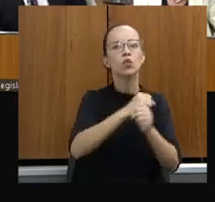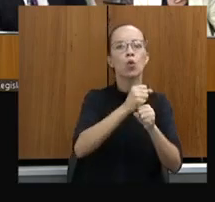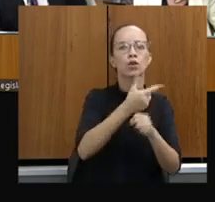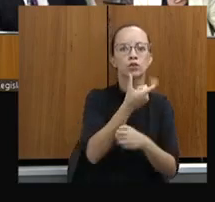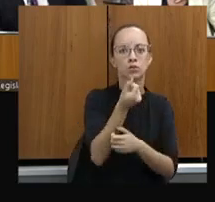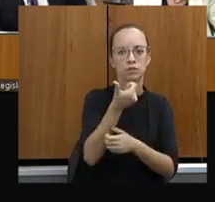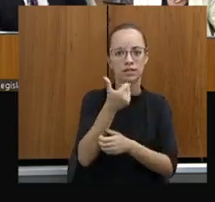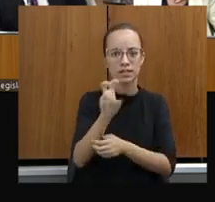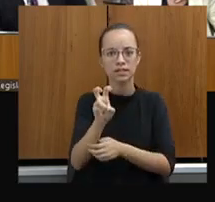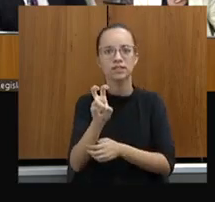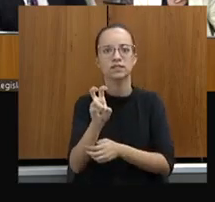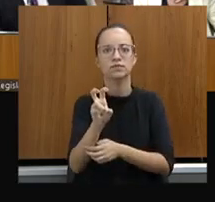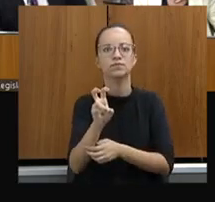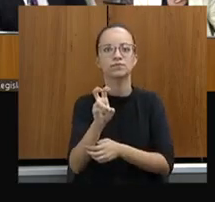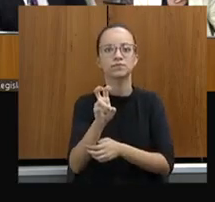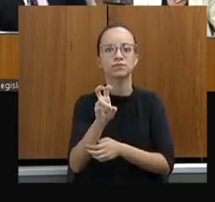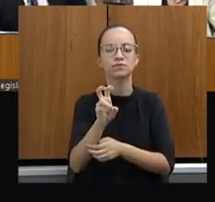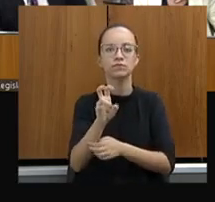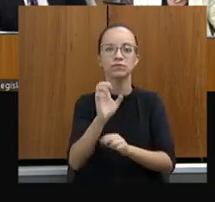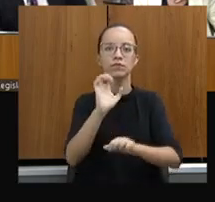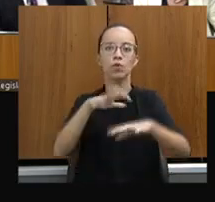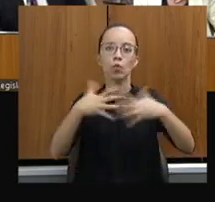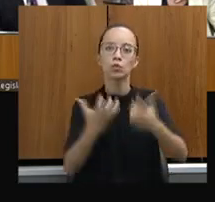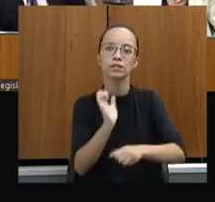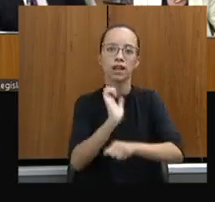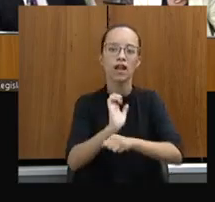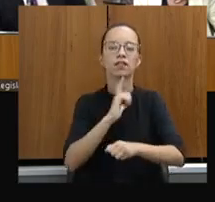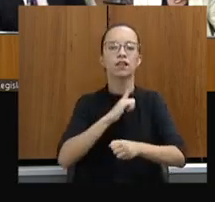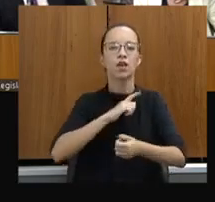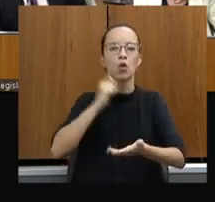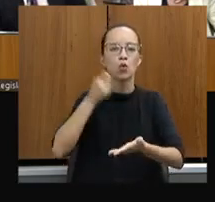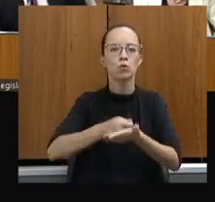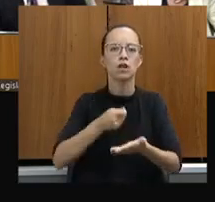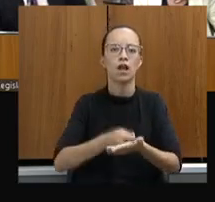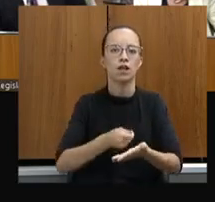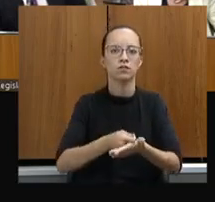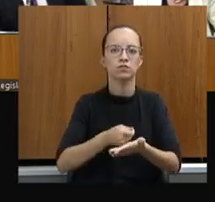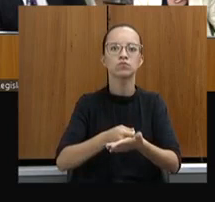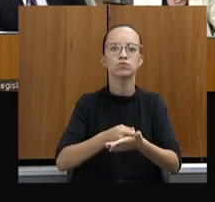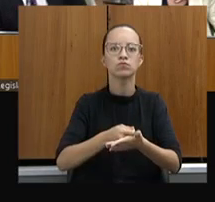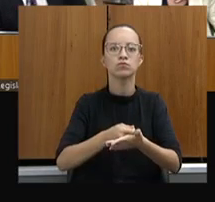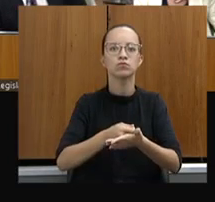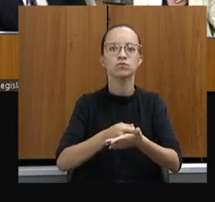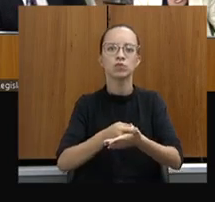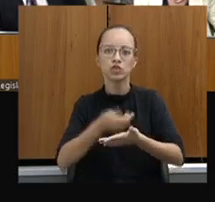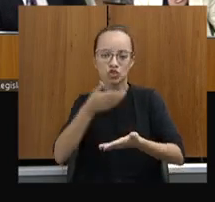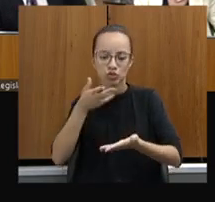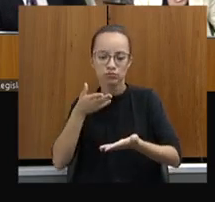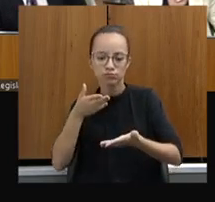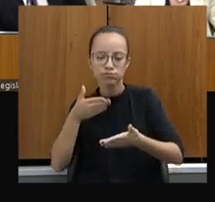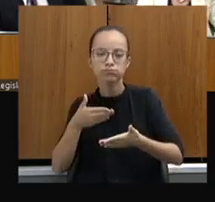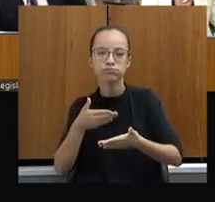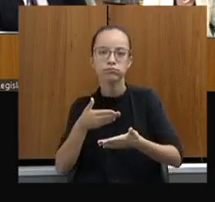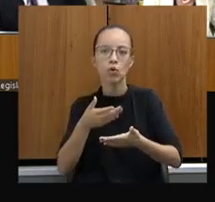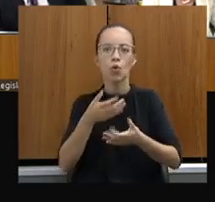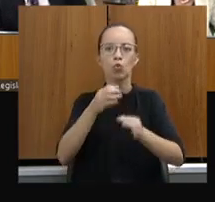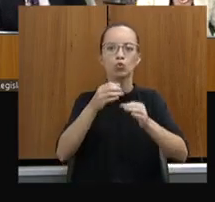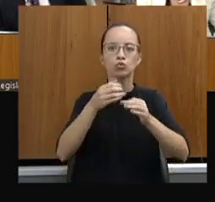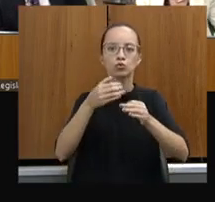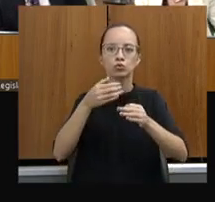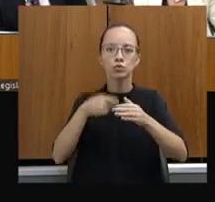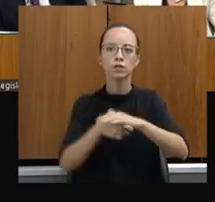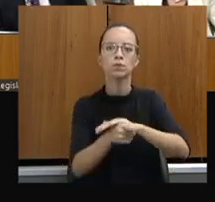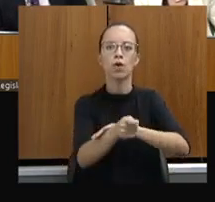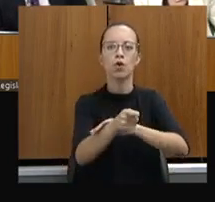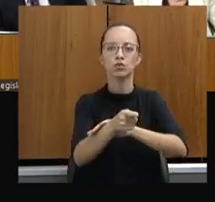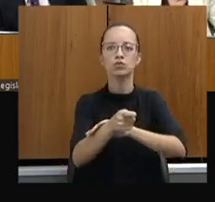foi declarada inconstitucional então o Estado tem como obrigação fazer recomposição dos depósitos judiciais então foi feito um